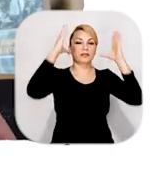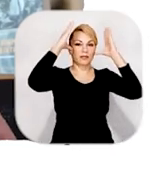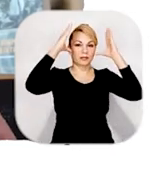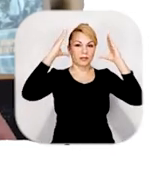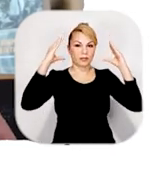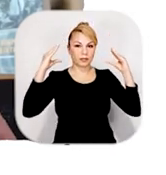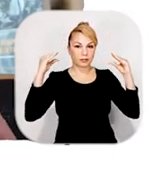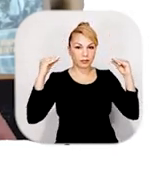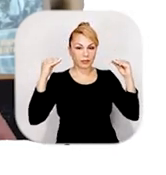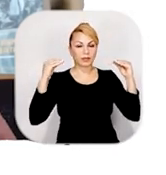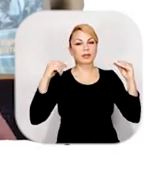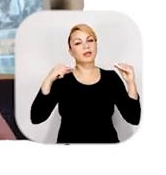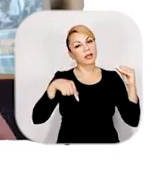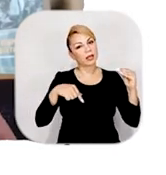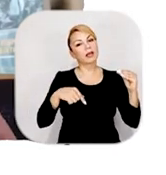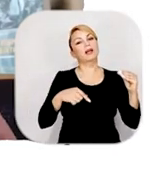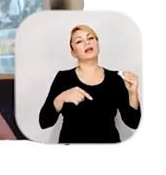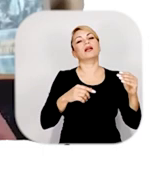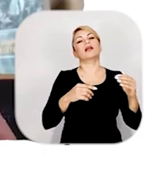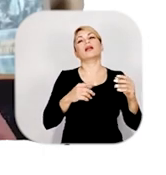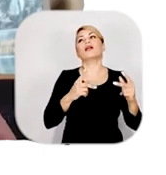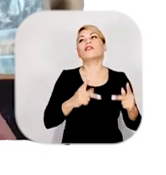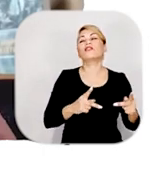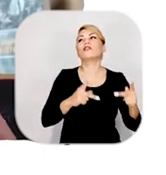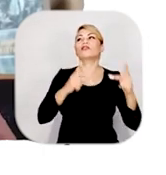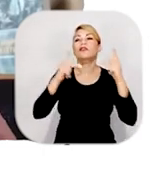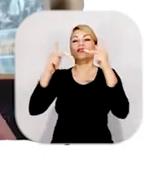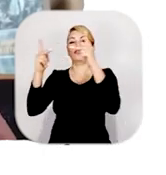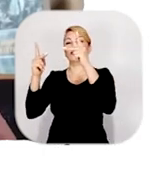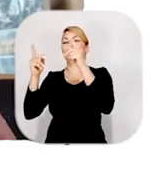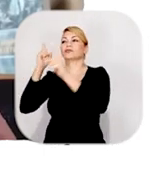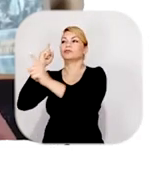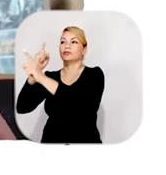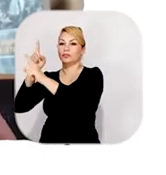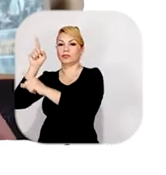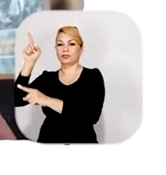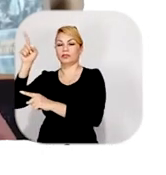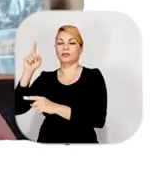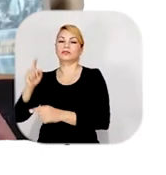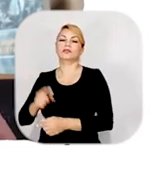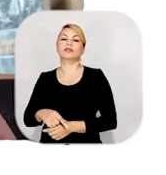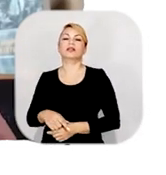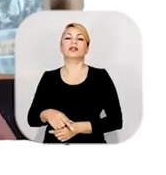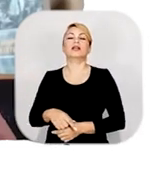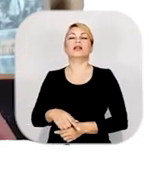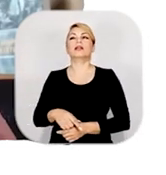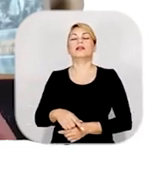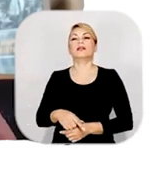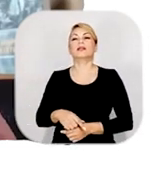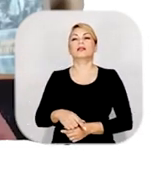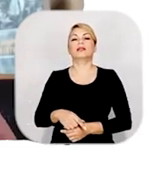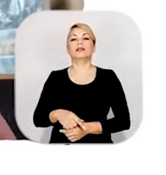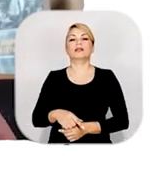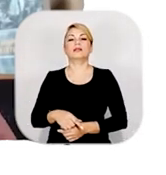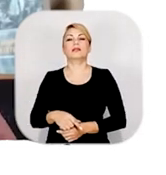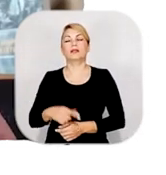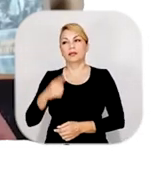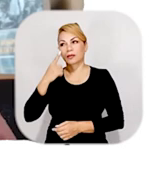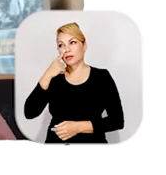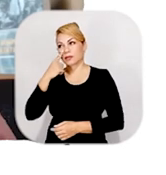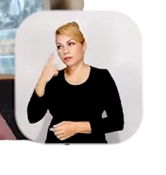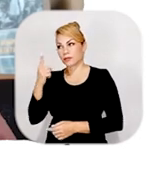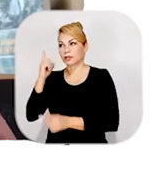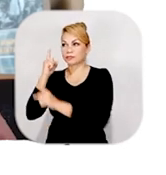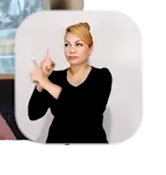e eu fui junto. Eu visitei, não fui junto todos os lugares, mas eu visitei eles em Leiden, vi o pessoal